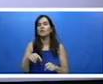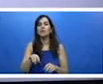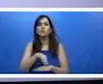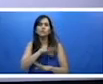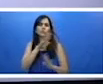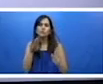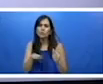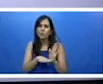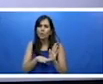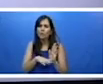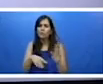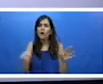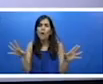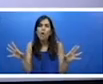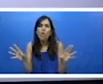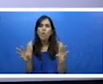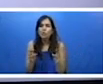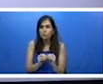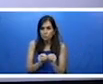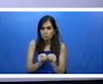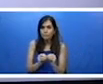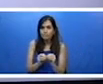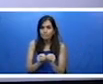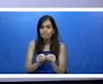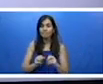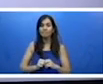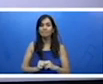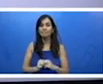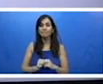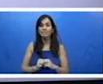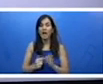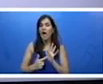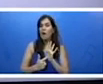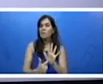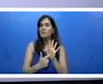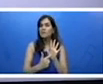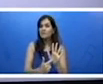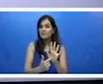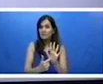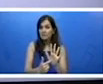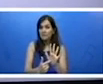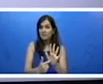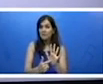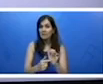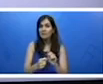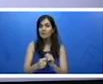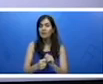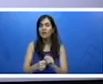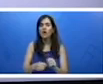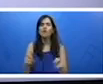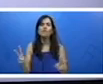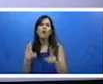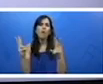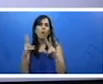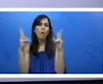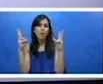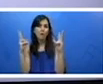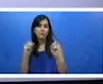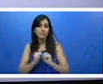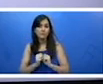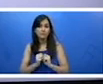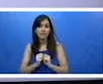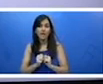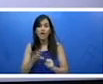dessa natureza, apenas um resumo. Quando apresenta juízo, esse juízo é o juízo de valor mesmo, este se refere